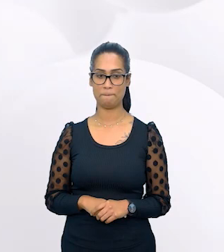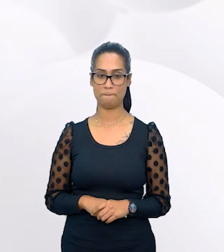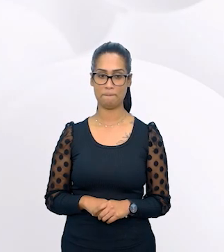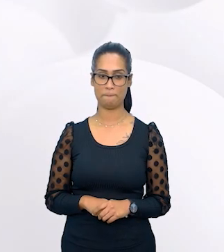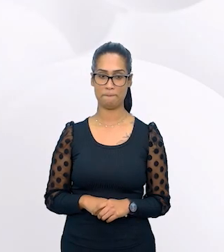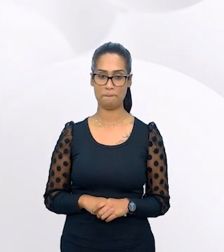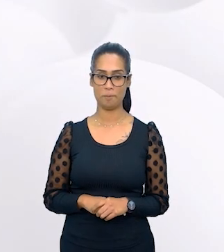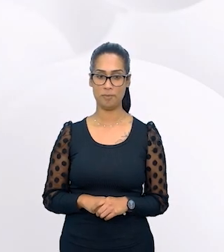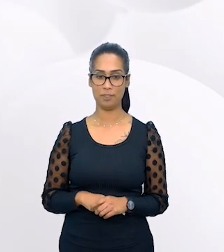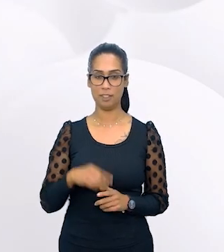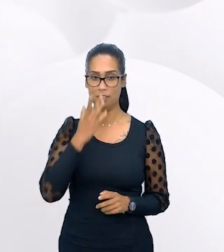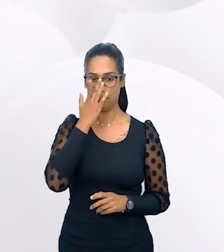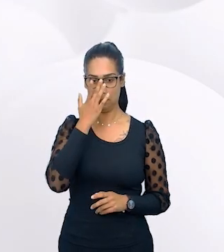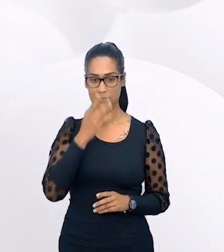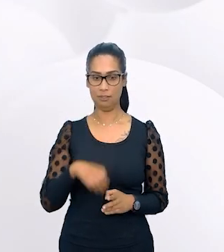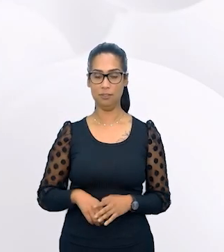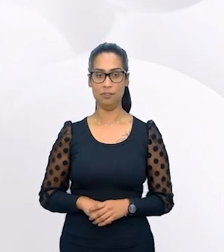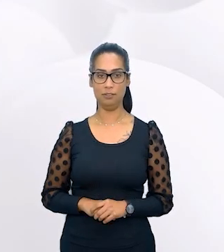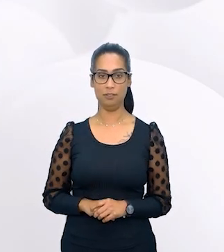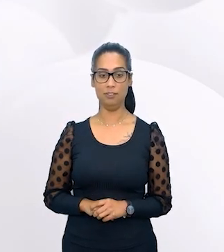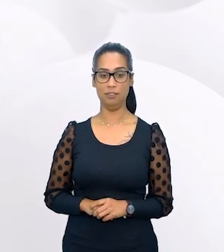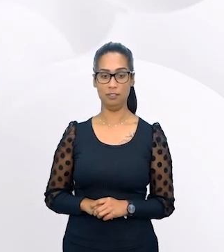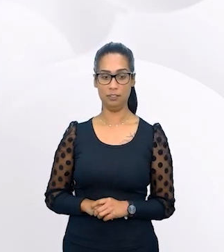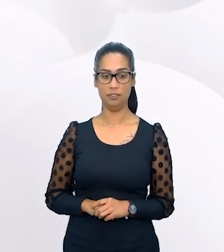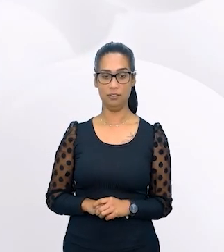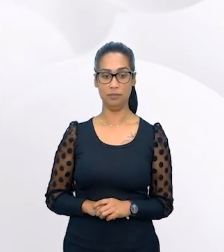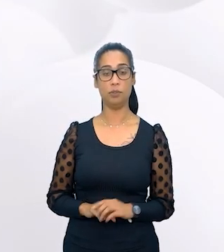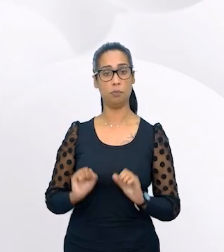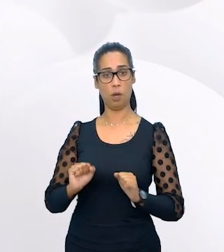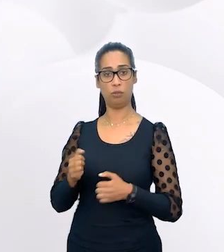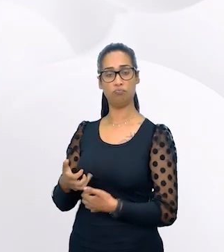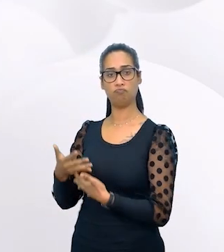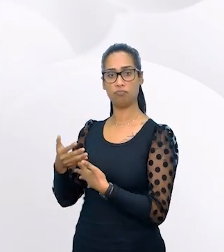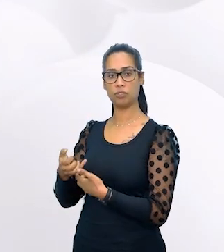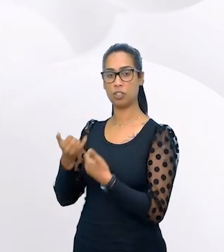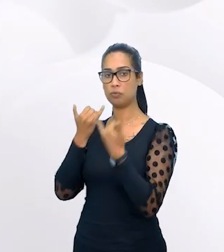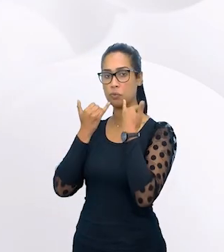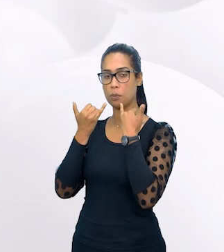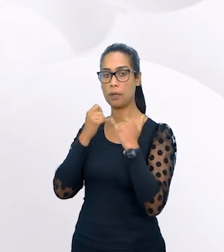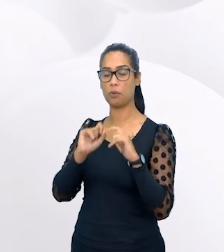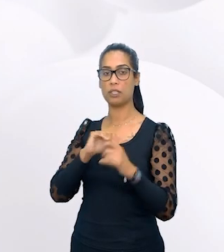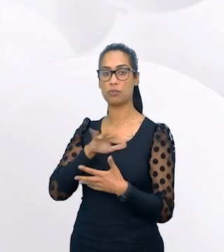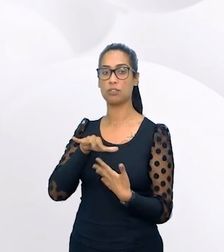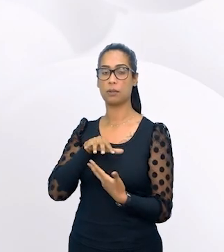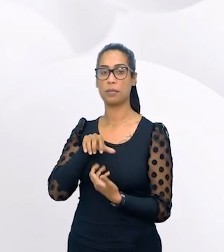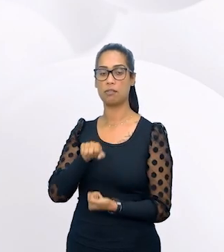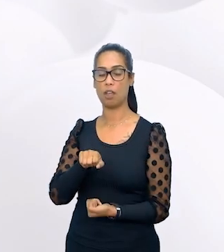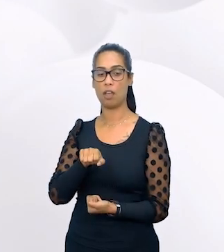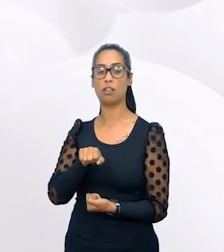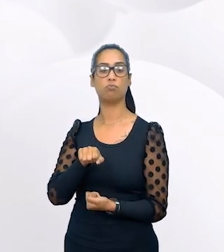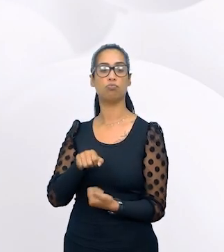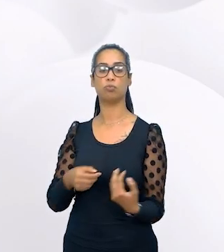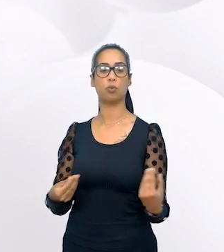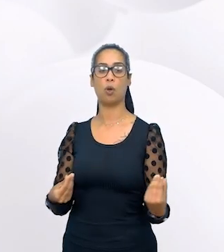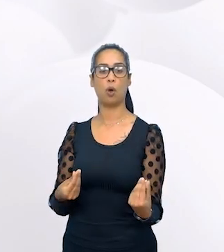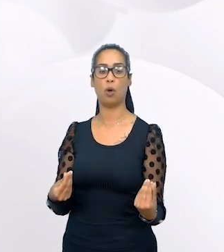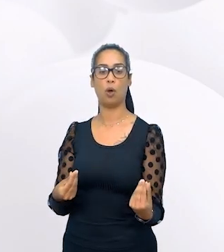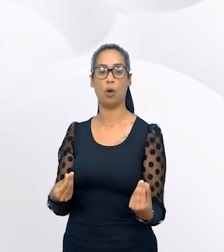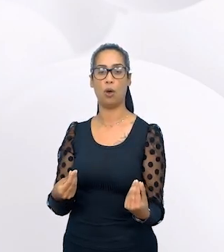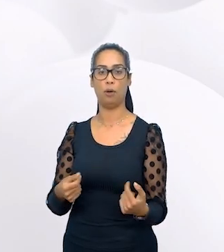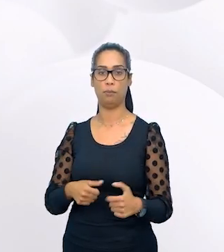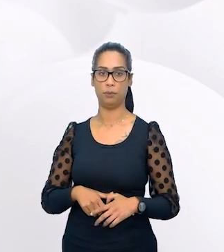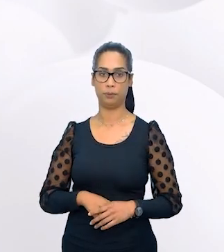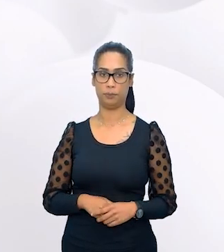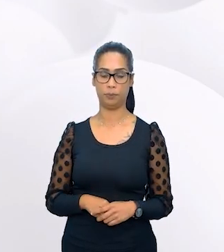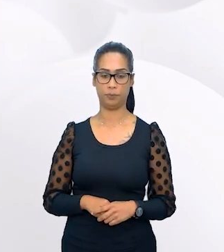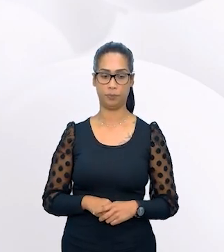Professores, vocês podem colocar então no chat o que saiu, se foi money, sustentabilidade, o que faz volta para você.